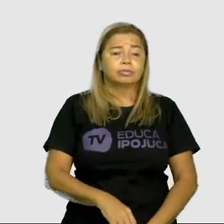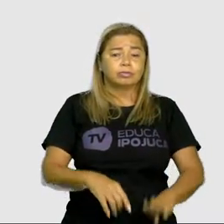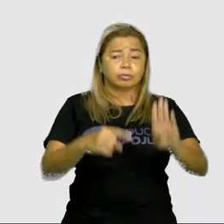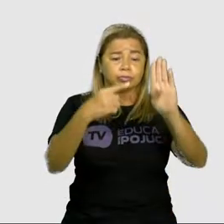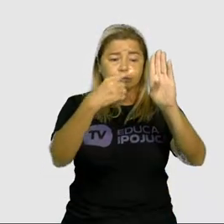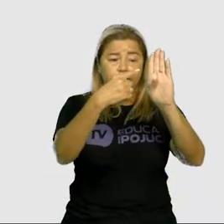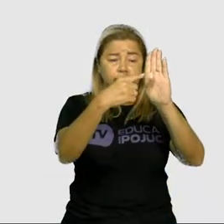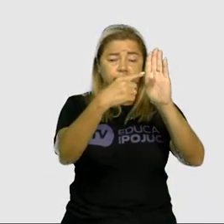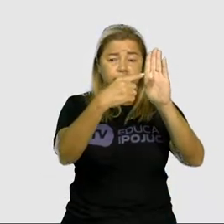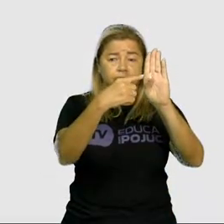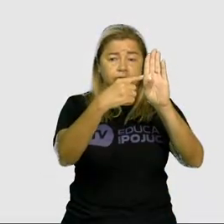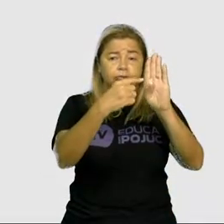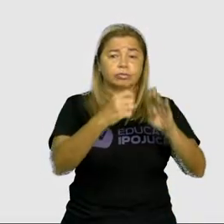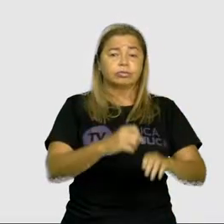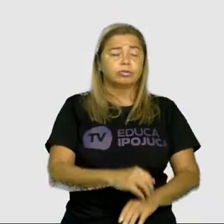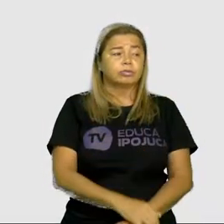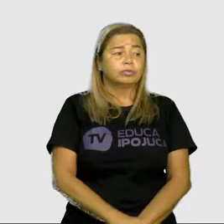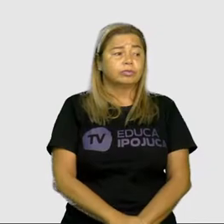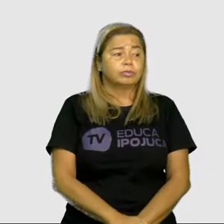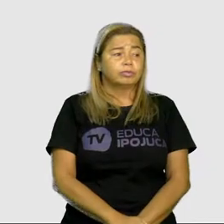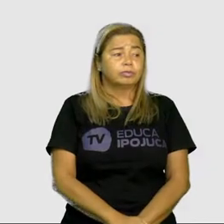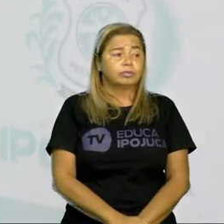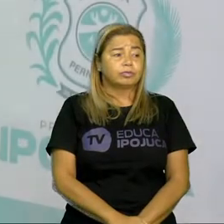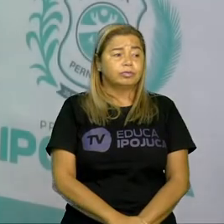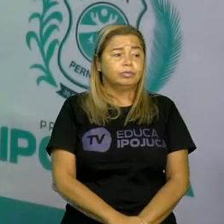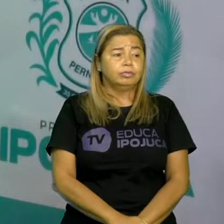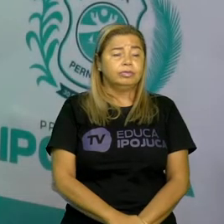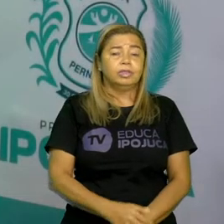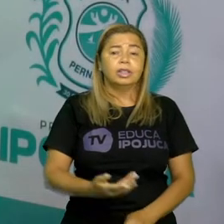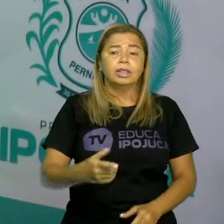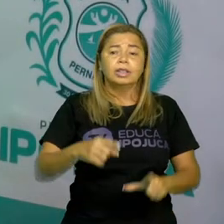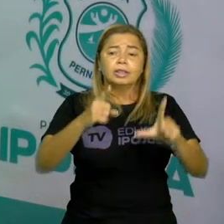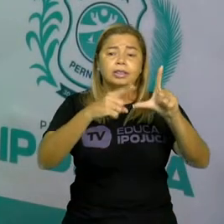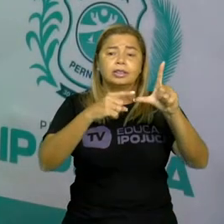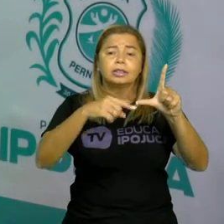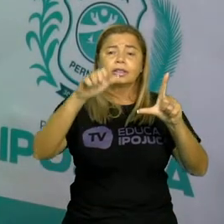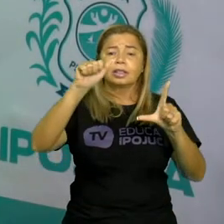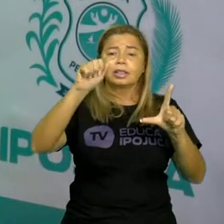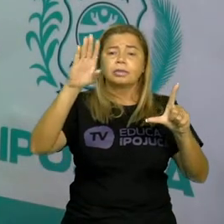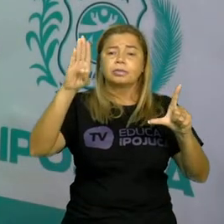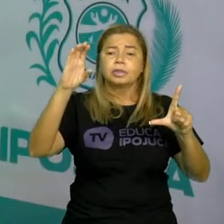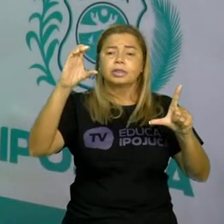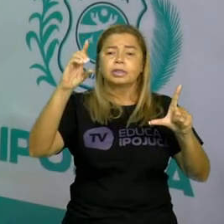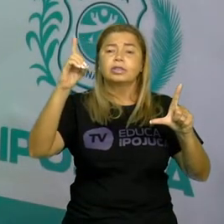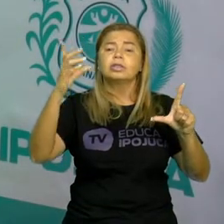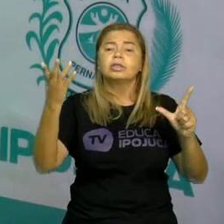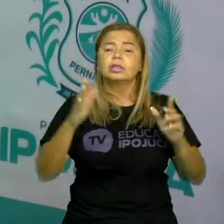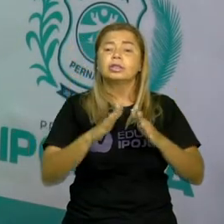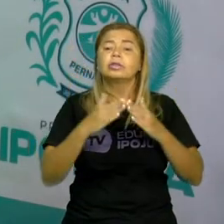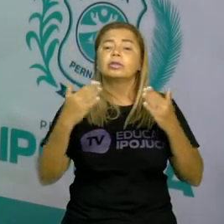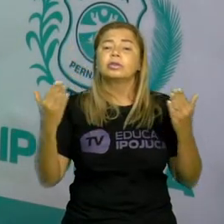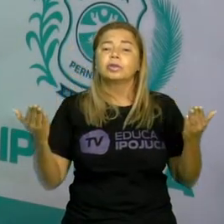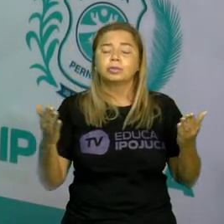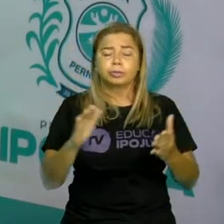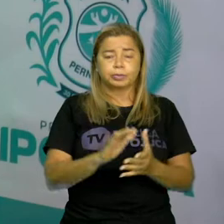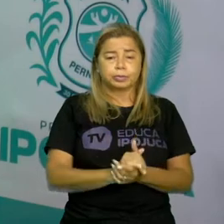também 1. Agora vamos ver aqui. Letra A, letra B ou letra C? Vamos ler comigo?